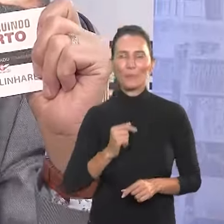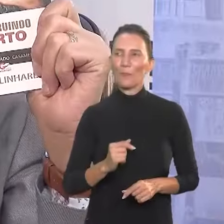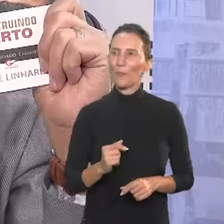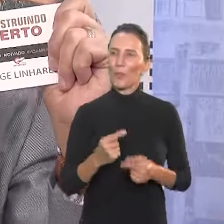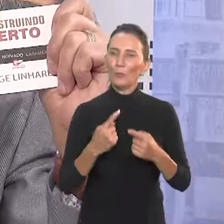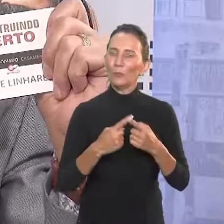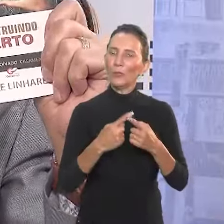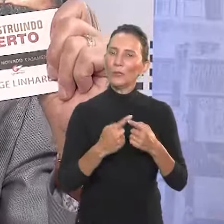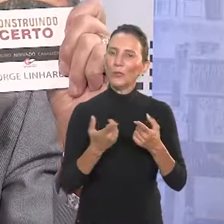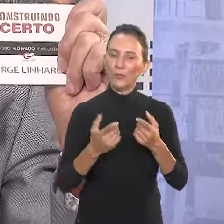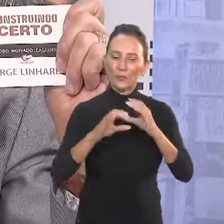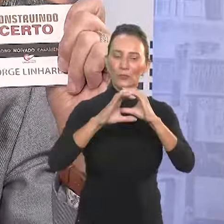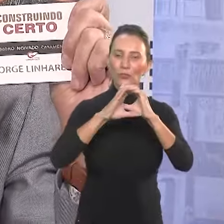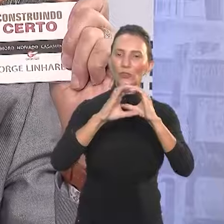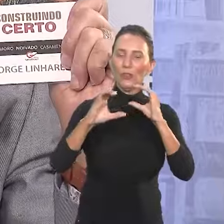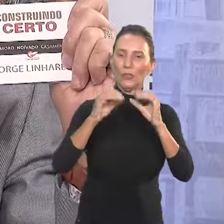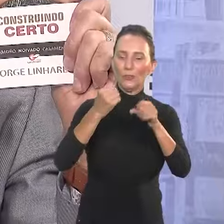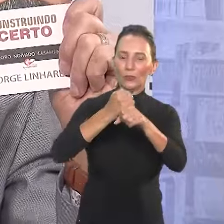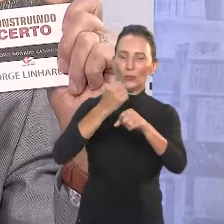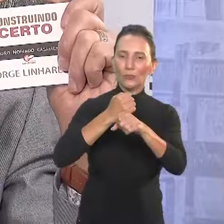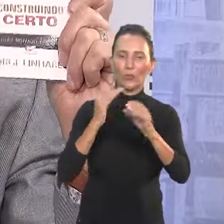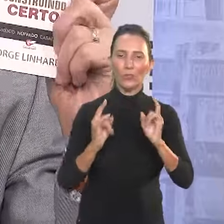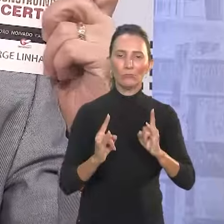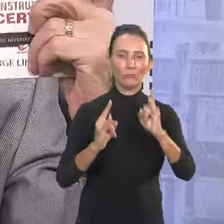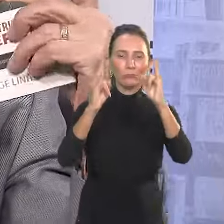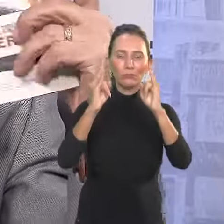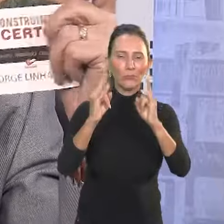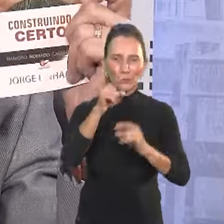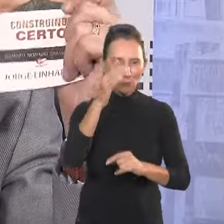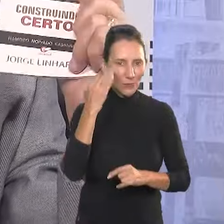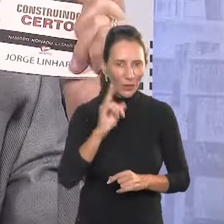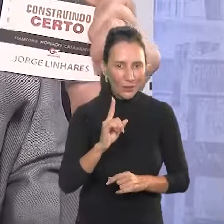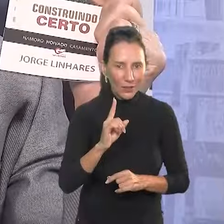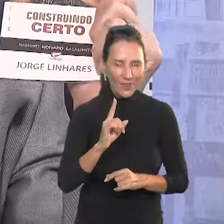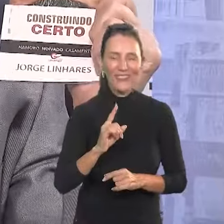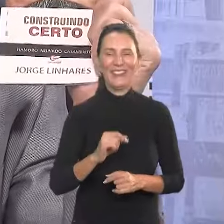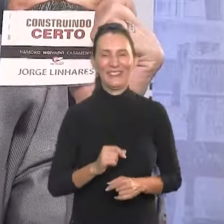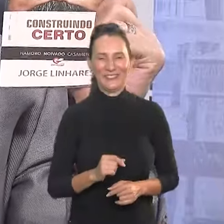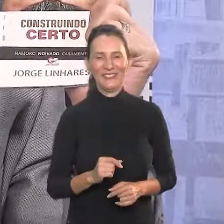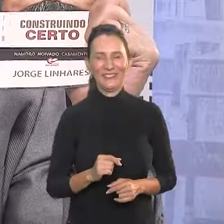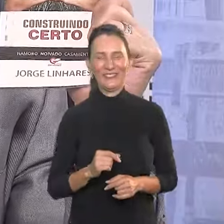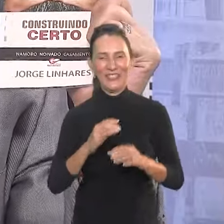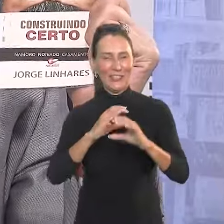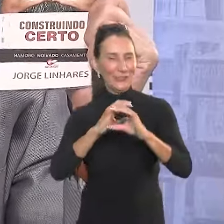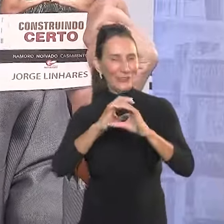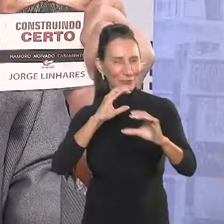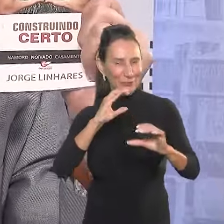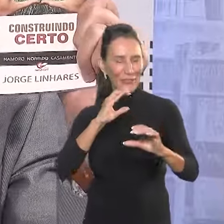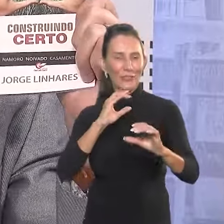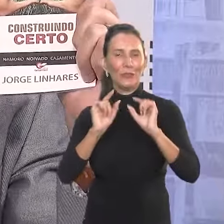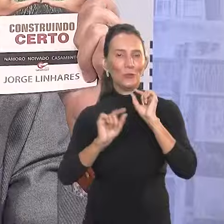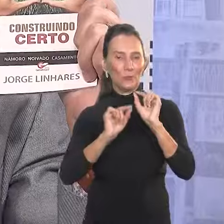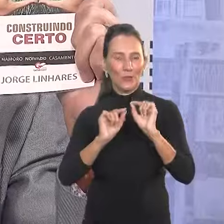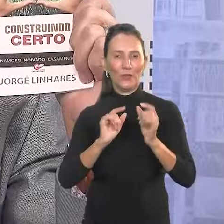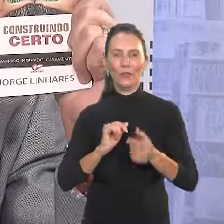por que chama engenharia civil? Você não sabe? Então vou te falar, é porque a engenharia